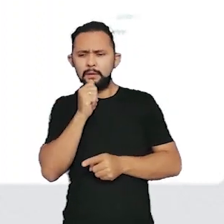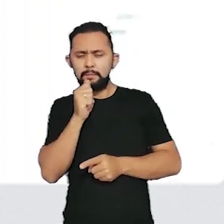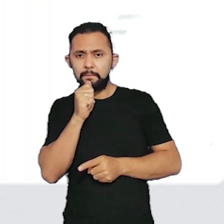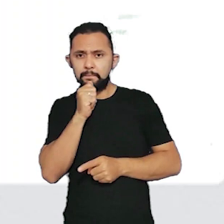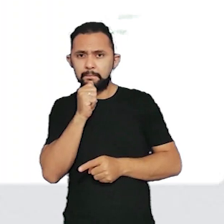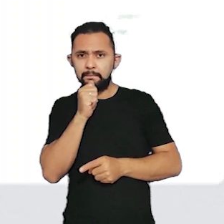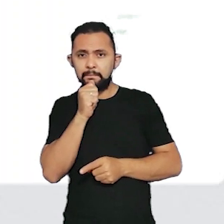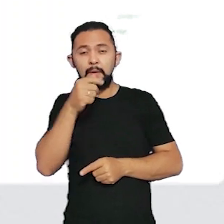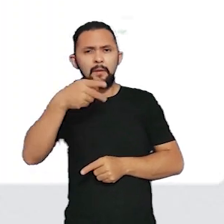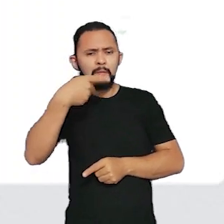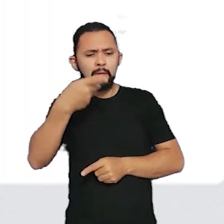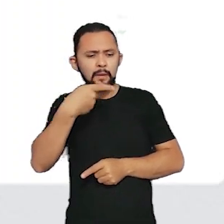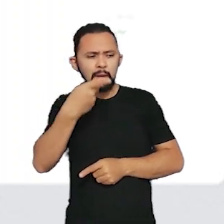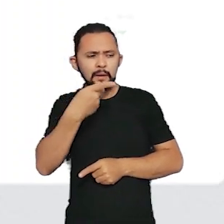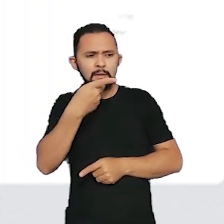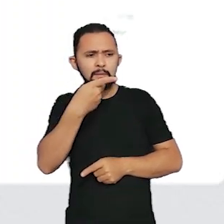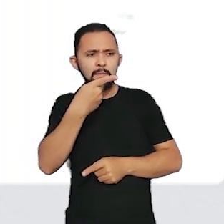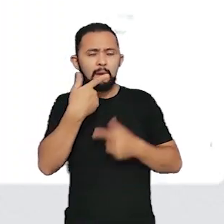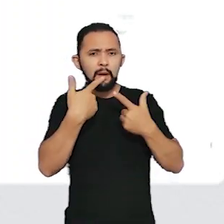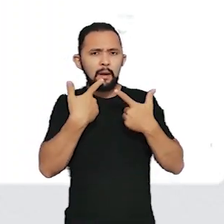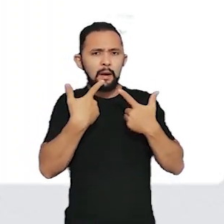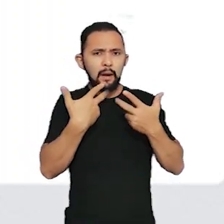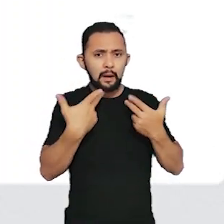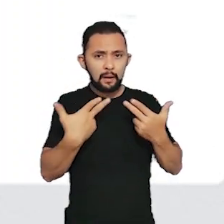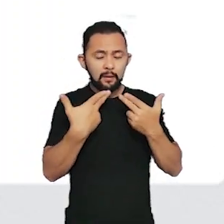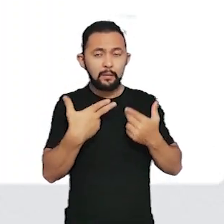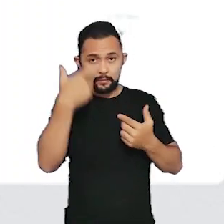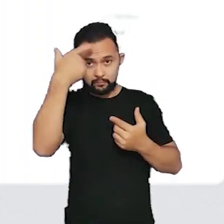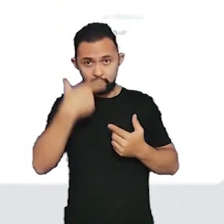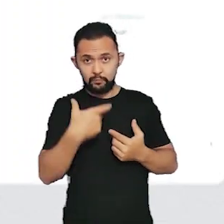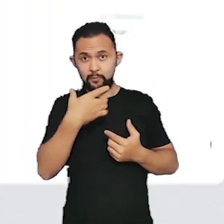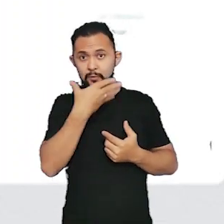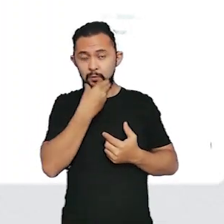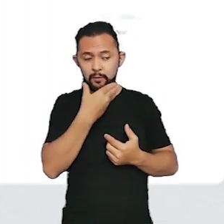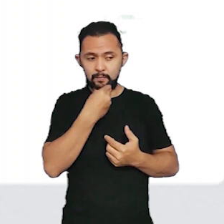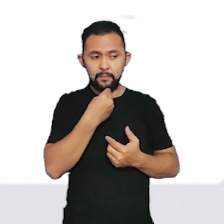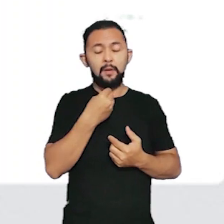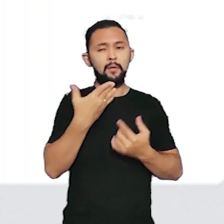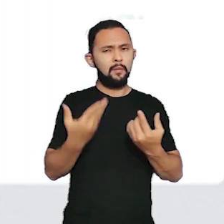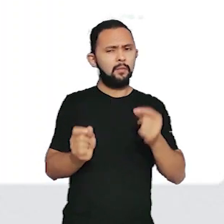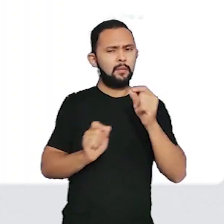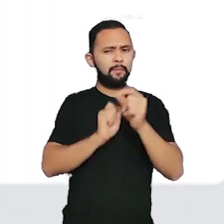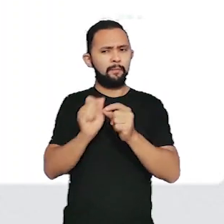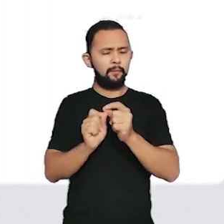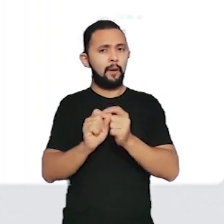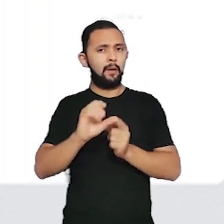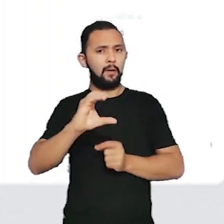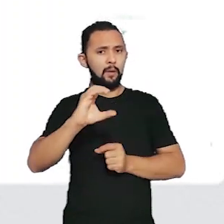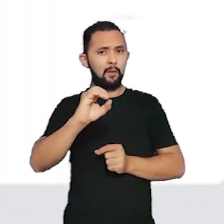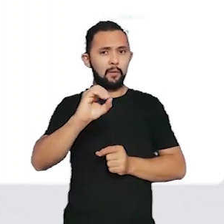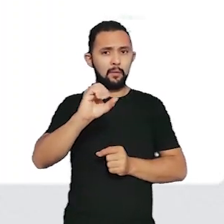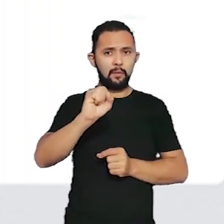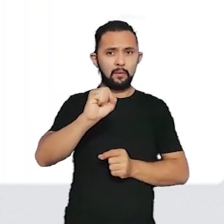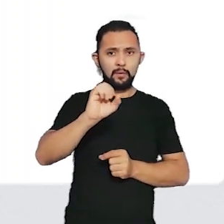eu falasse a língua dos homens, vai trazer uma ideia de oposição, uma ideia de concessão. Então, esse ainda que traz uma